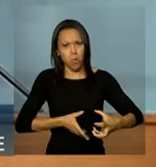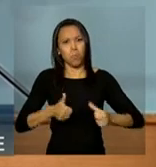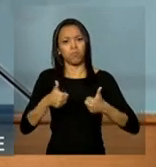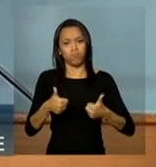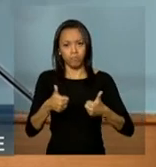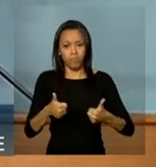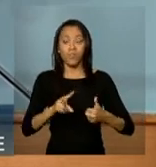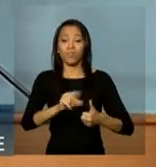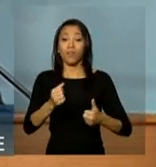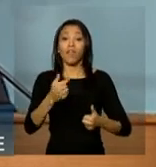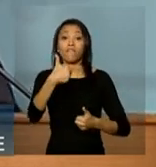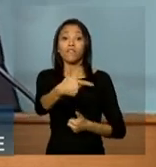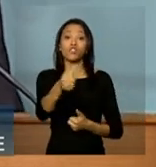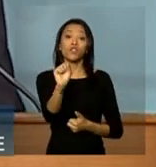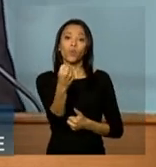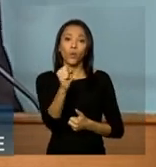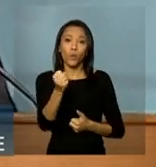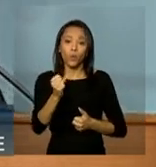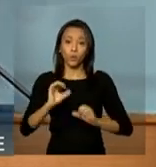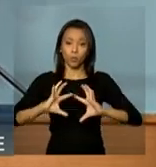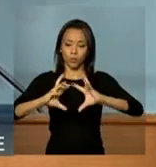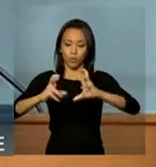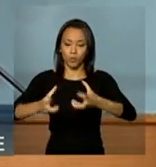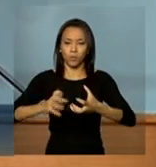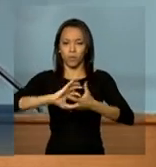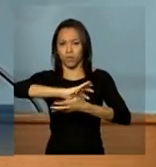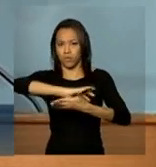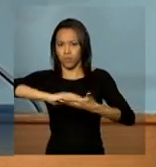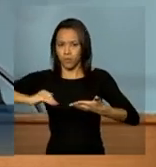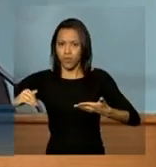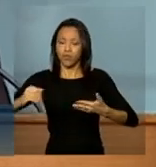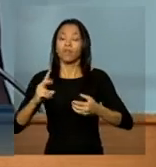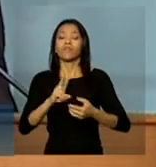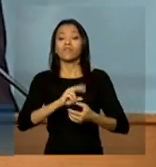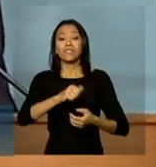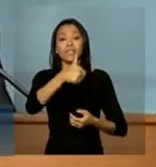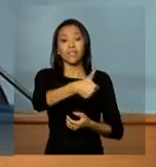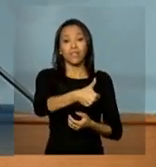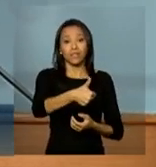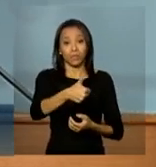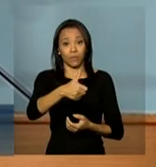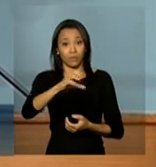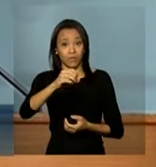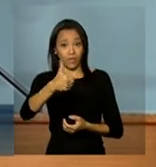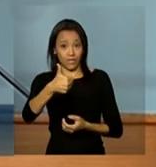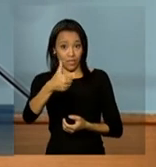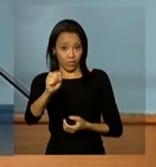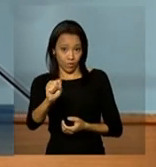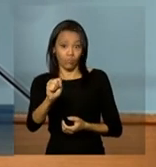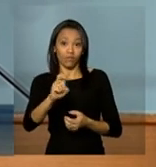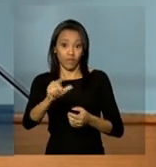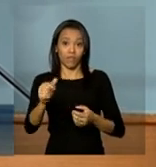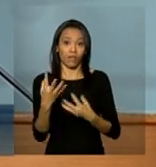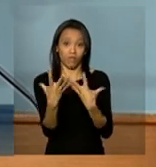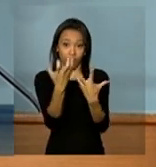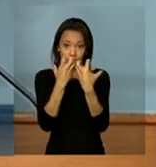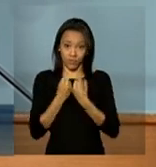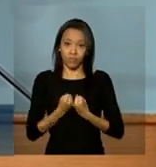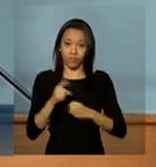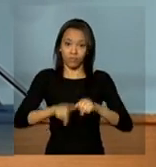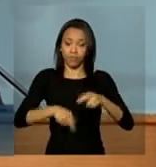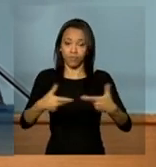equipamento. Vamos entregar 28 motoniveladoras, 118 municípios, portanto, sendo atendidos. Esse programa que a presidenta